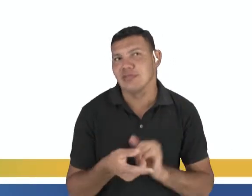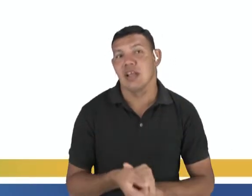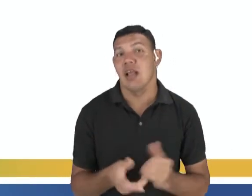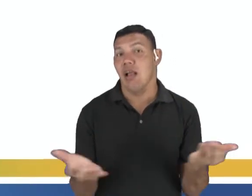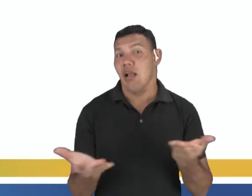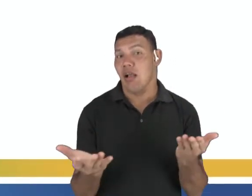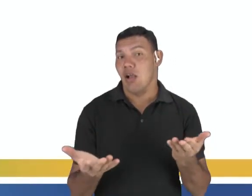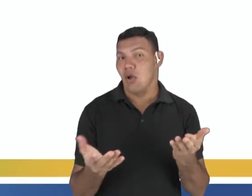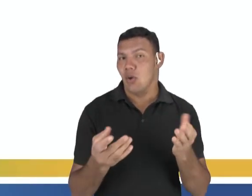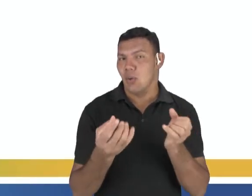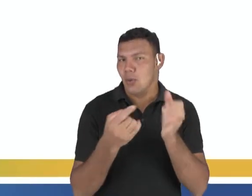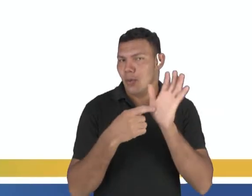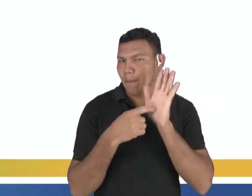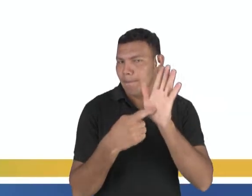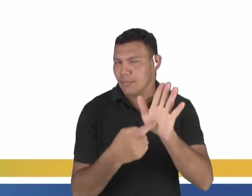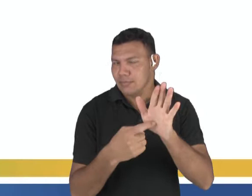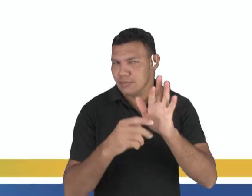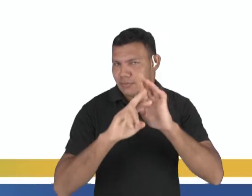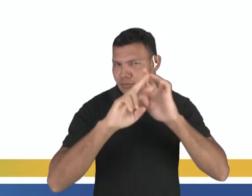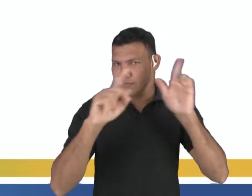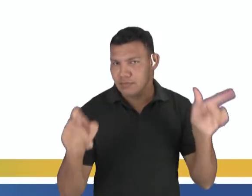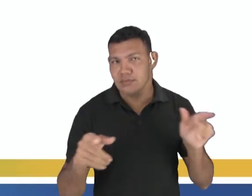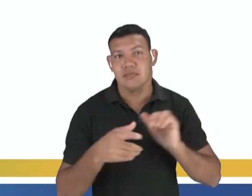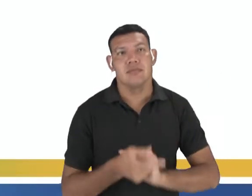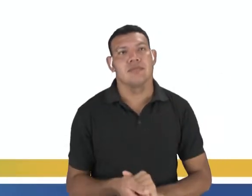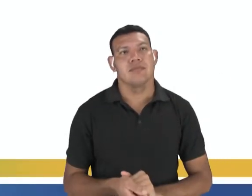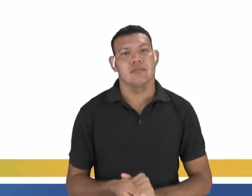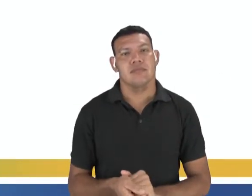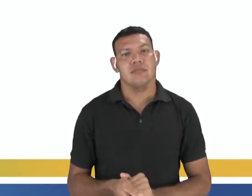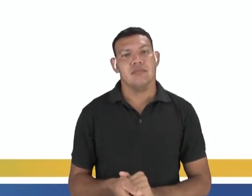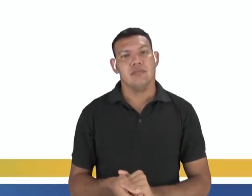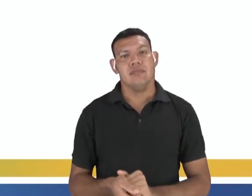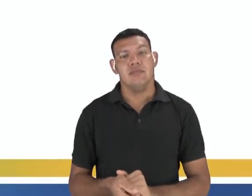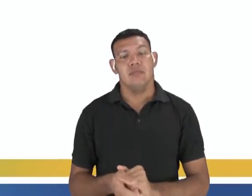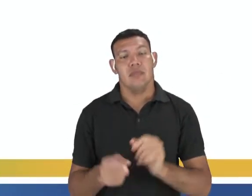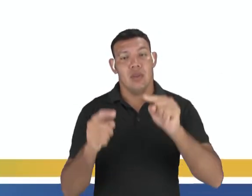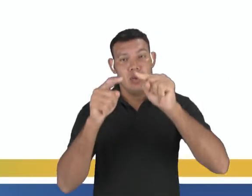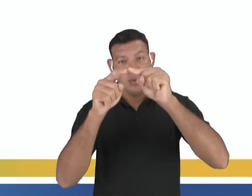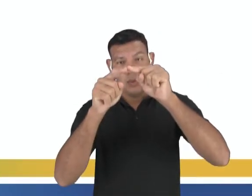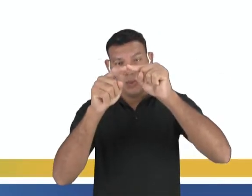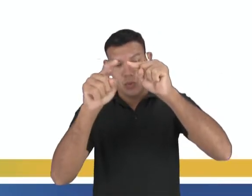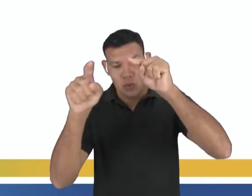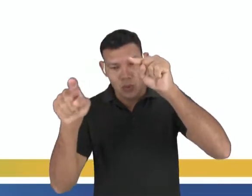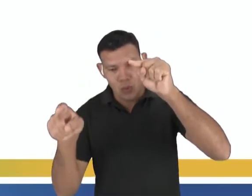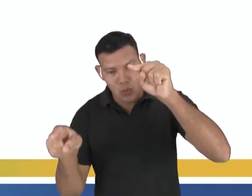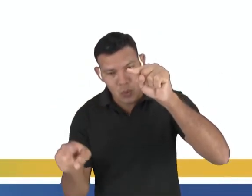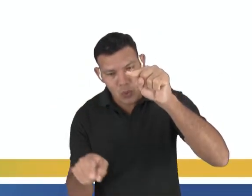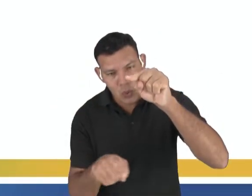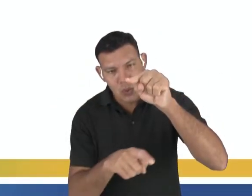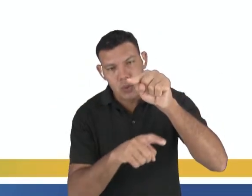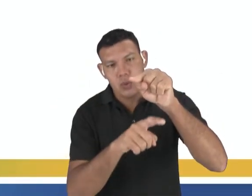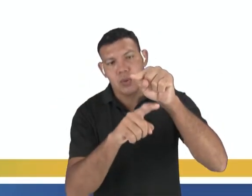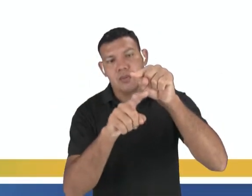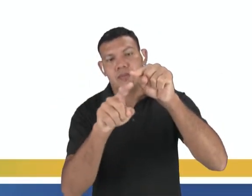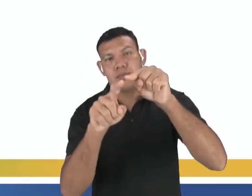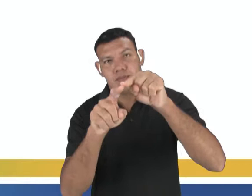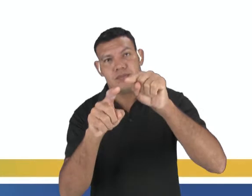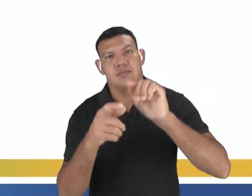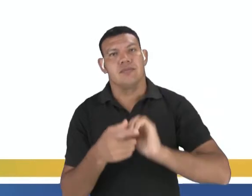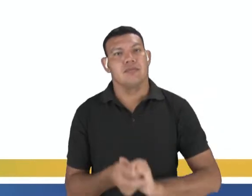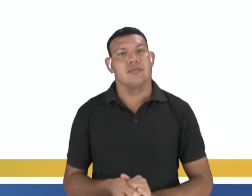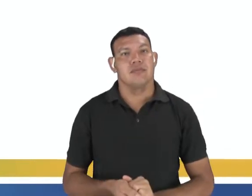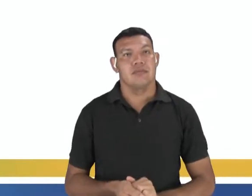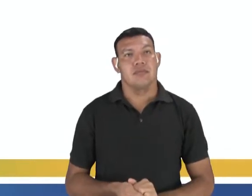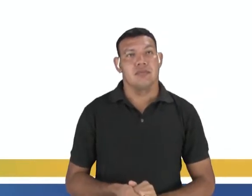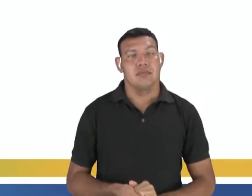à diferenciação. Uma circunferência é um conjunto de pontos pertencente ao plano que, dado um ponto